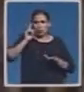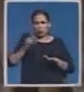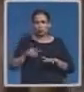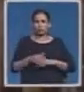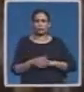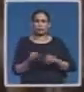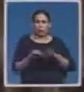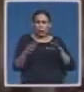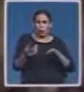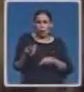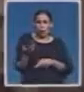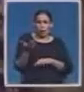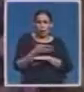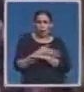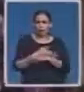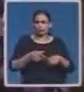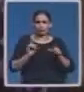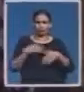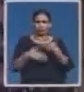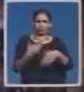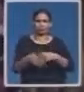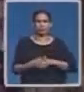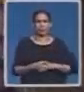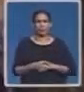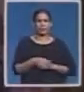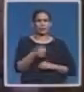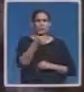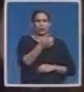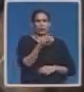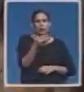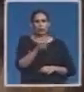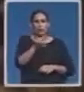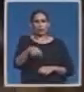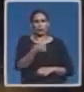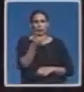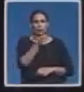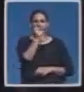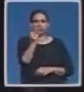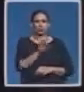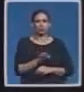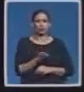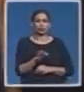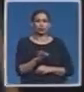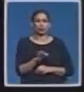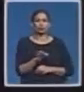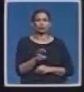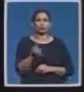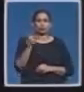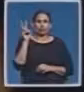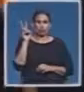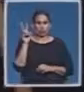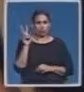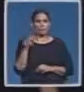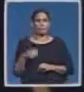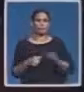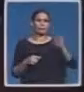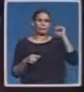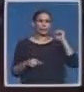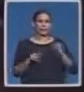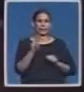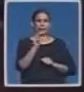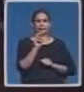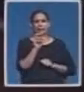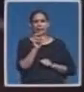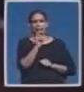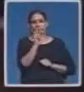4 anos. O Partido Social Democrata obteve 59,5% dos votos e o PS 37,3%. Esta